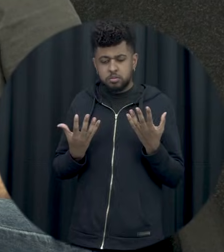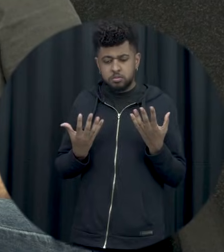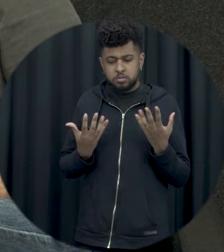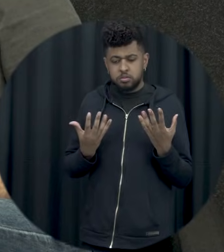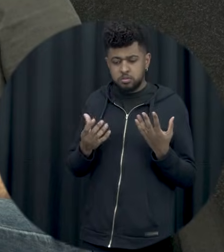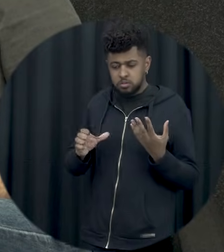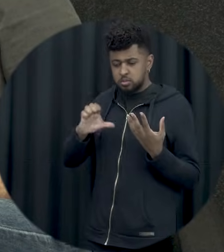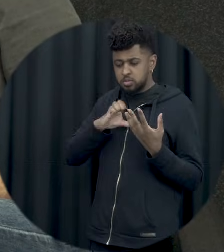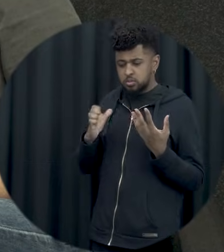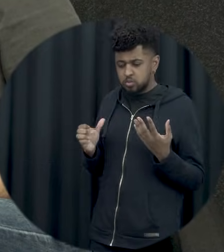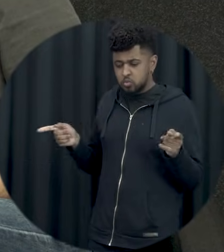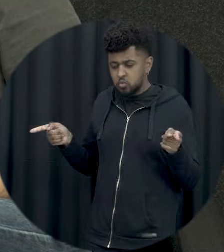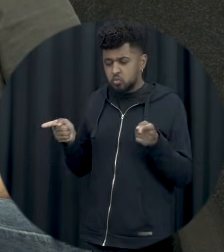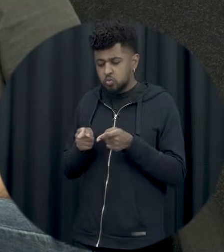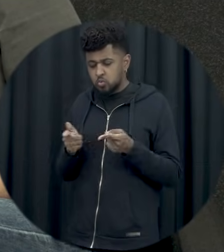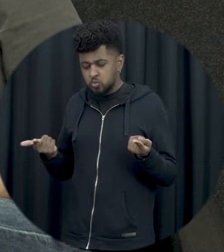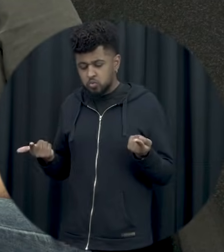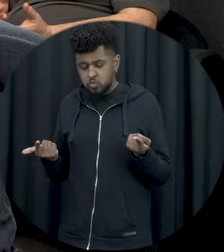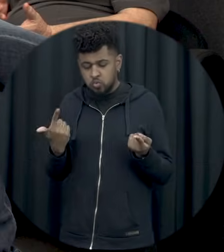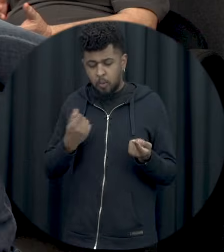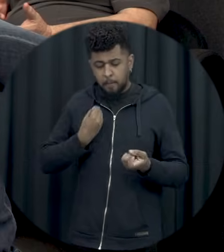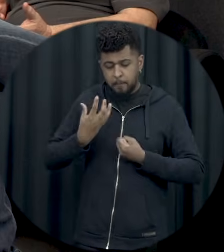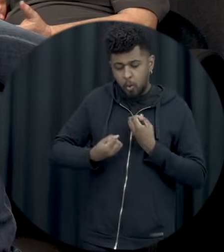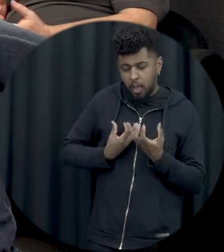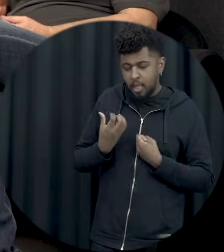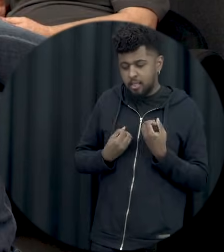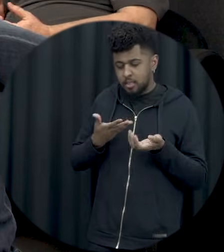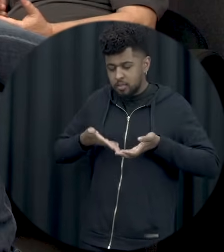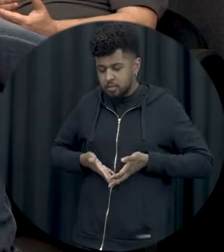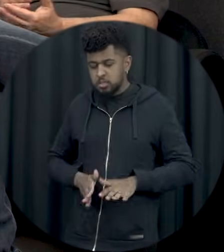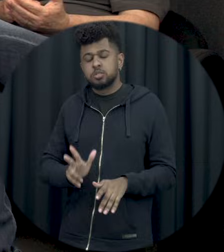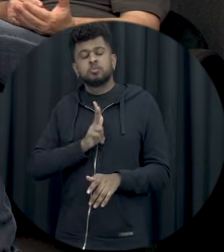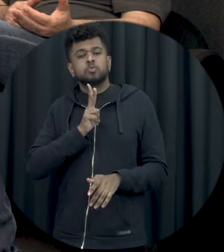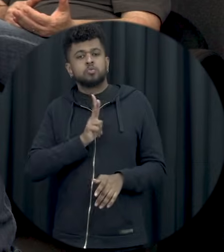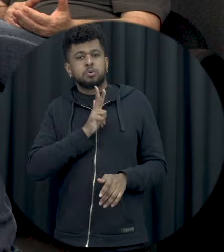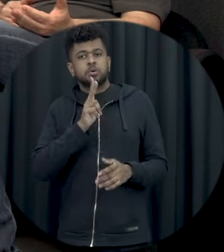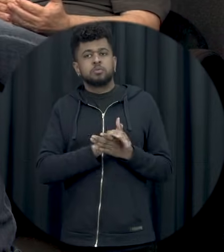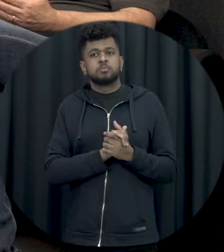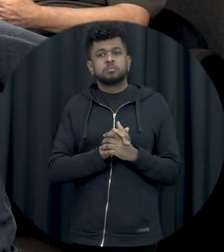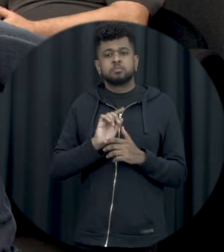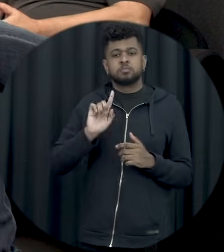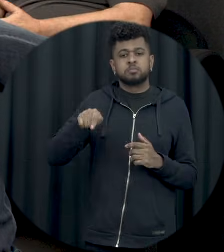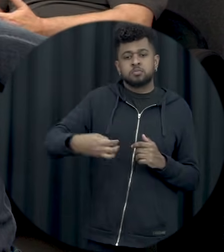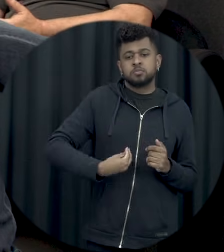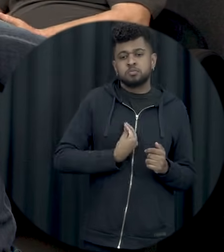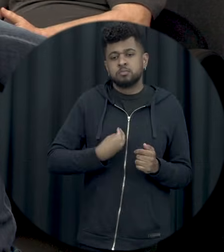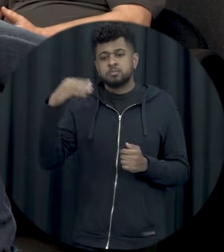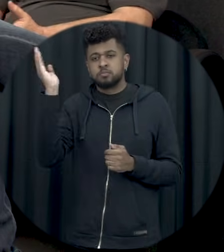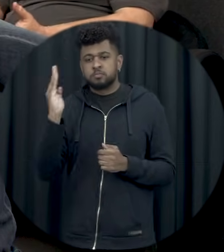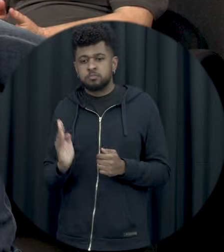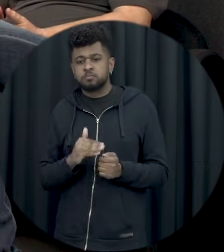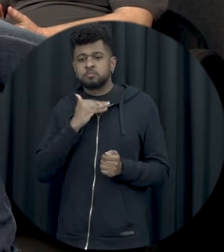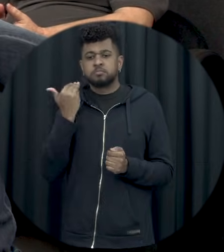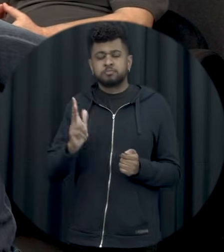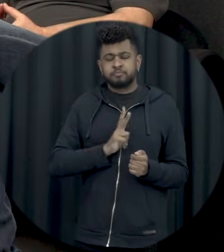de um poeta nascido em Portugal, que depois viveu no Brasil e morreu em Portugal, chama Bento